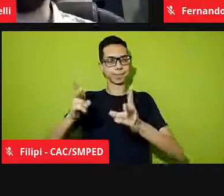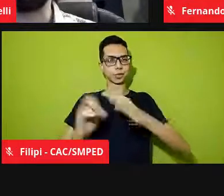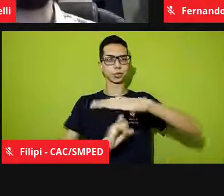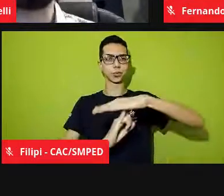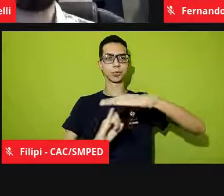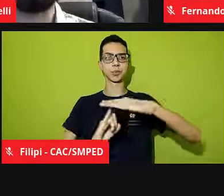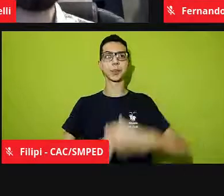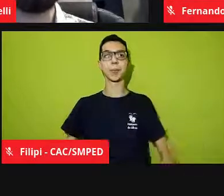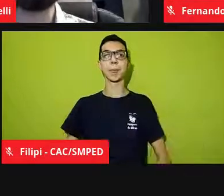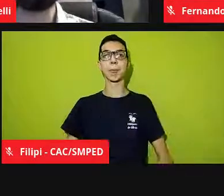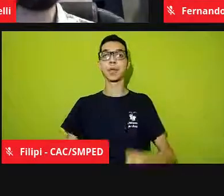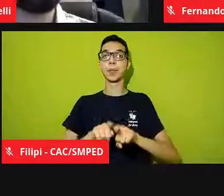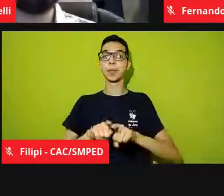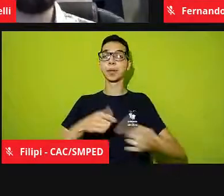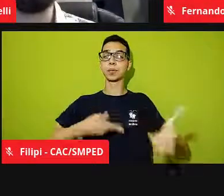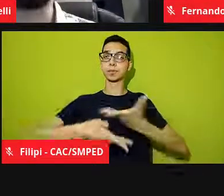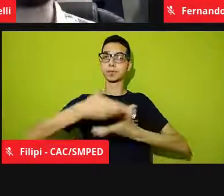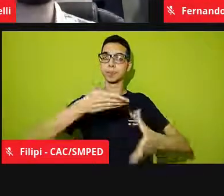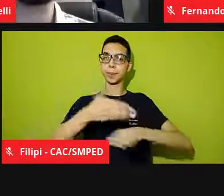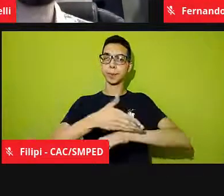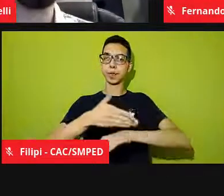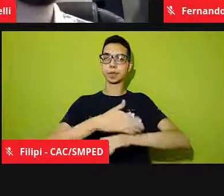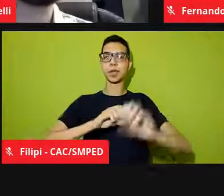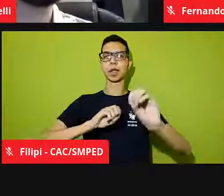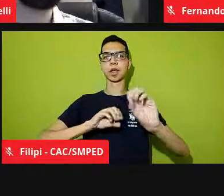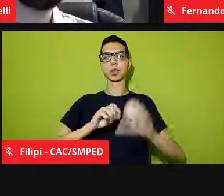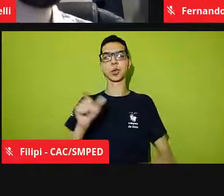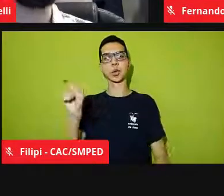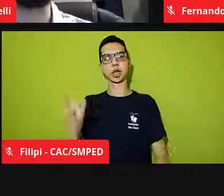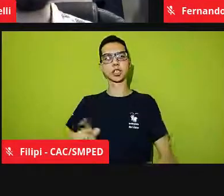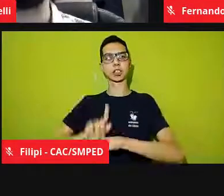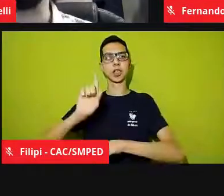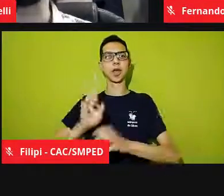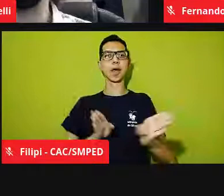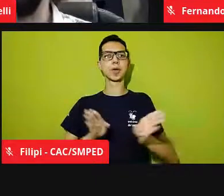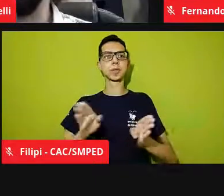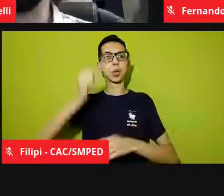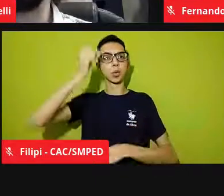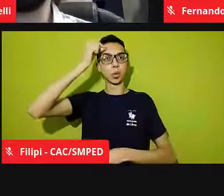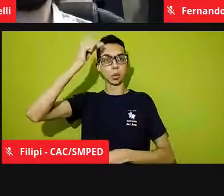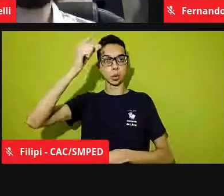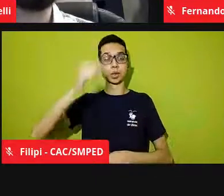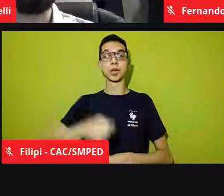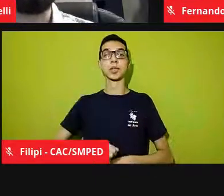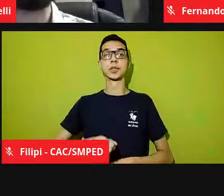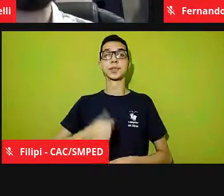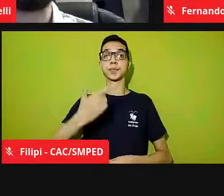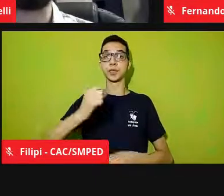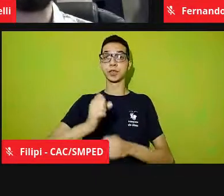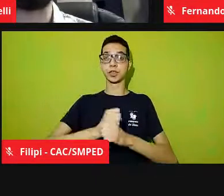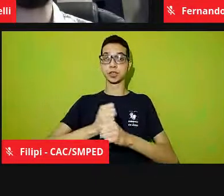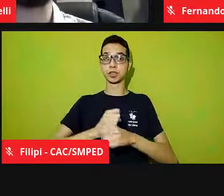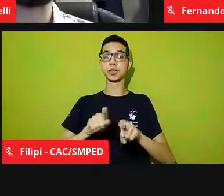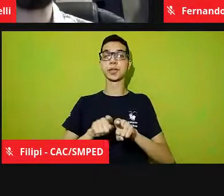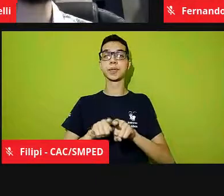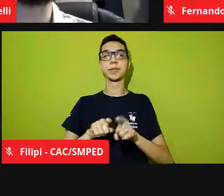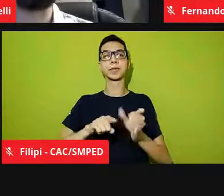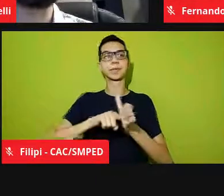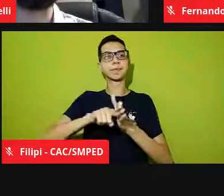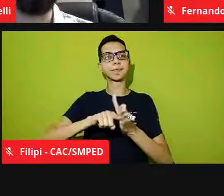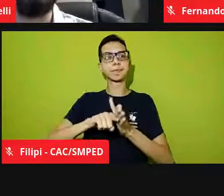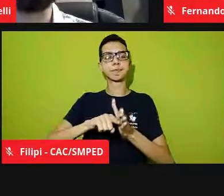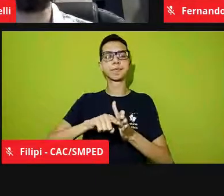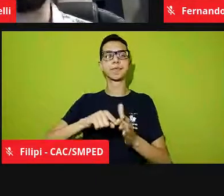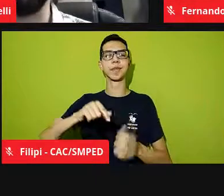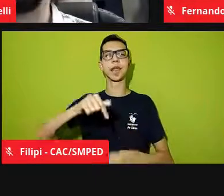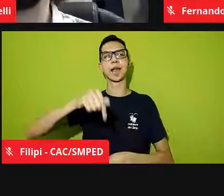ações colaborativas e participativas como educador e gestor de acessibilidade cultural há 2 décadas, com ampla pesquisa nacional e internacional em